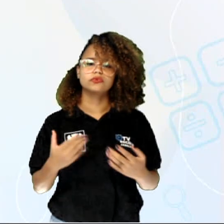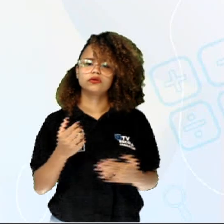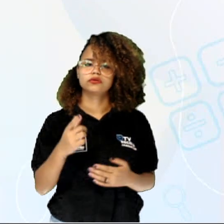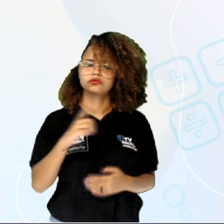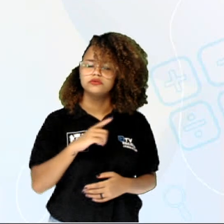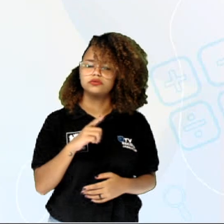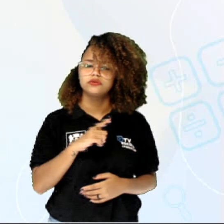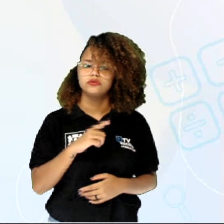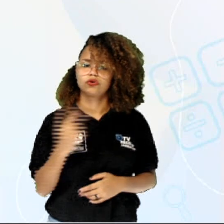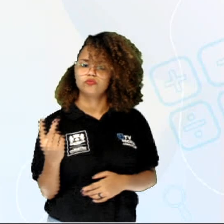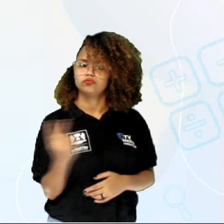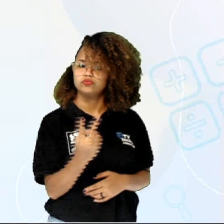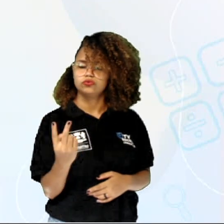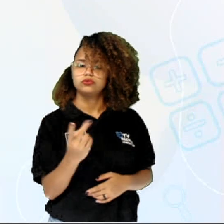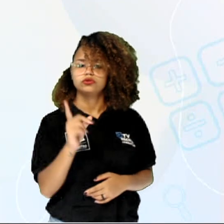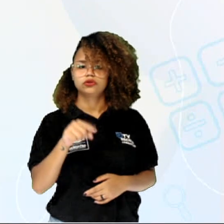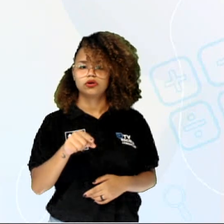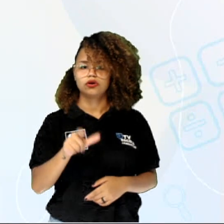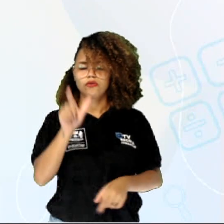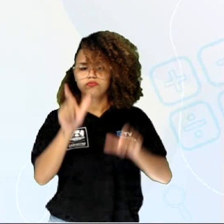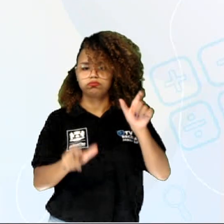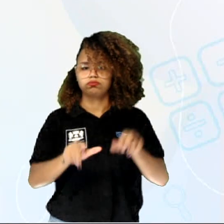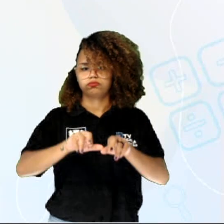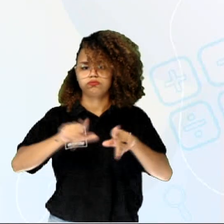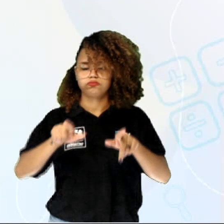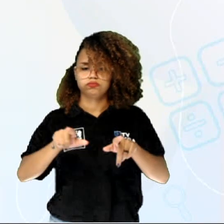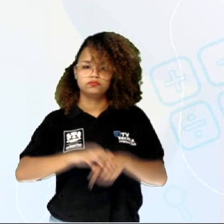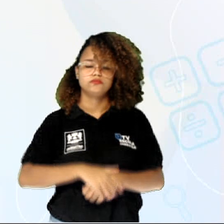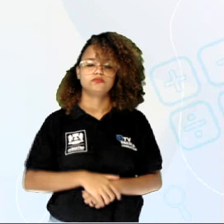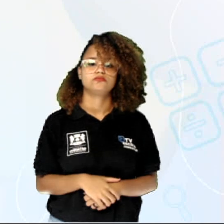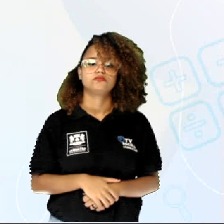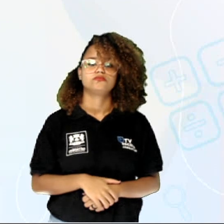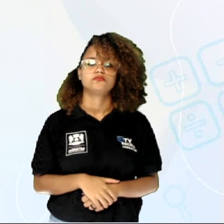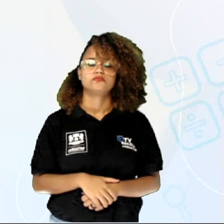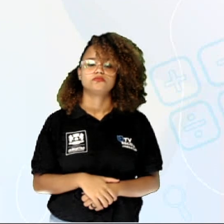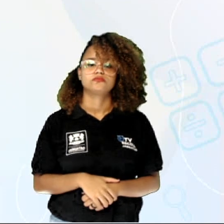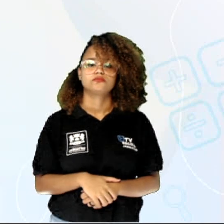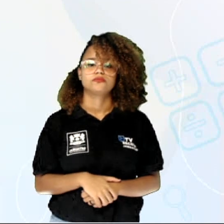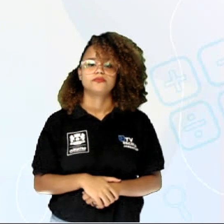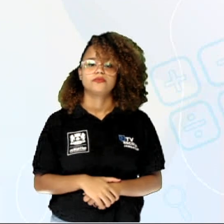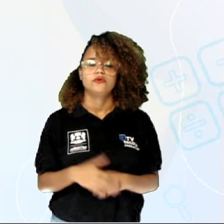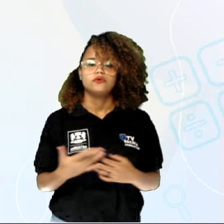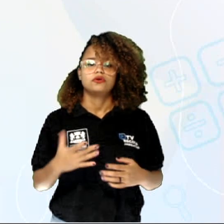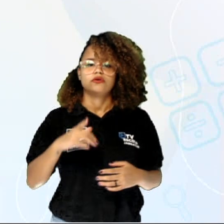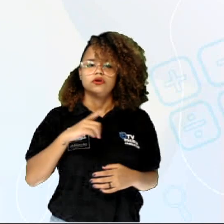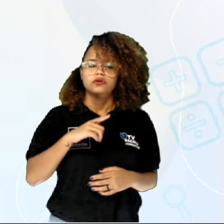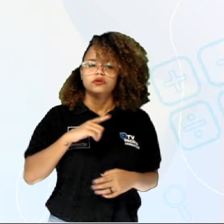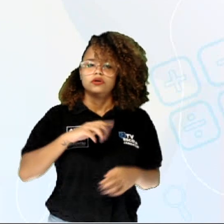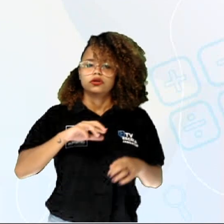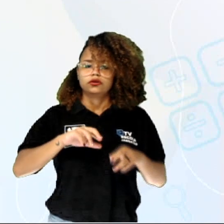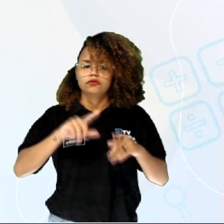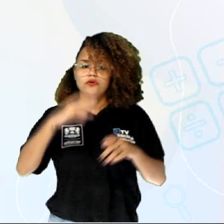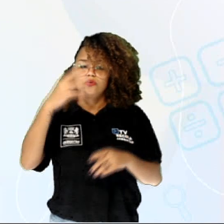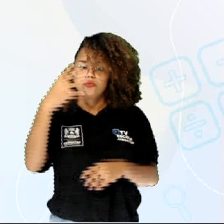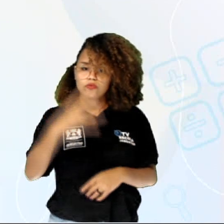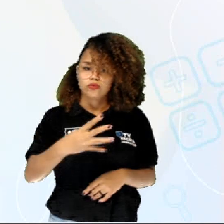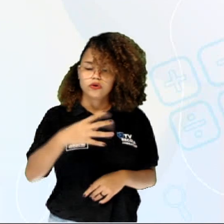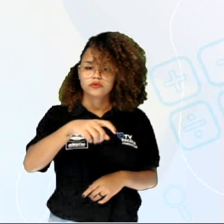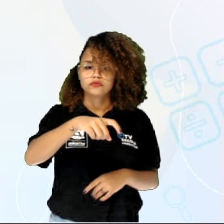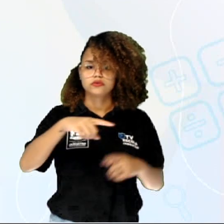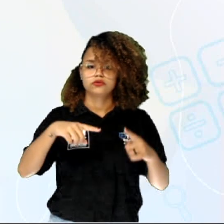minutos. E aí ele quer saber, se eu tiver 4 torneiras, o que é que vai acontecer? Em quanto tempo eu vou conseguir encher